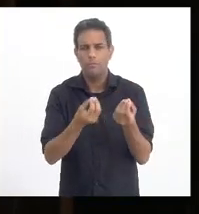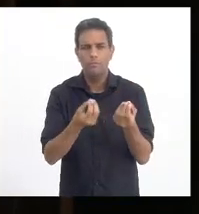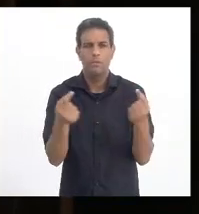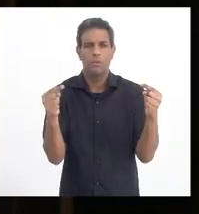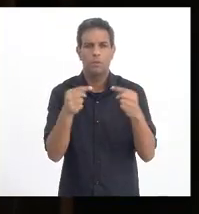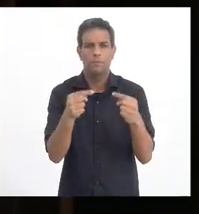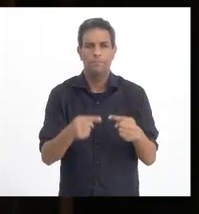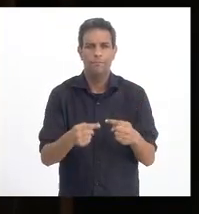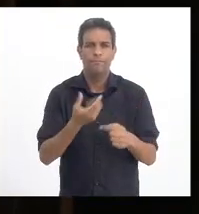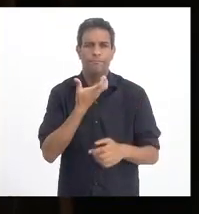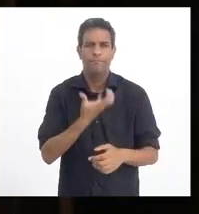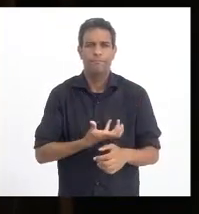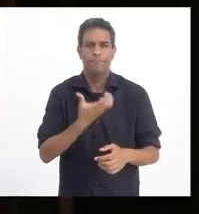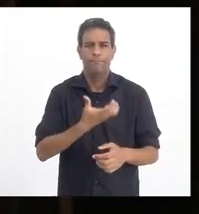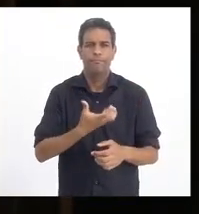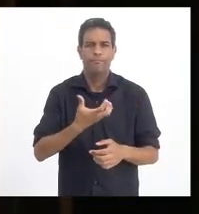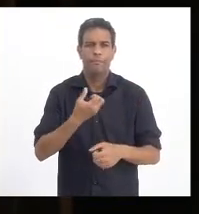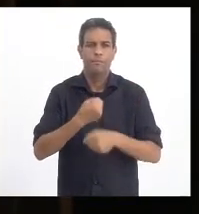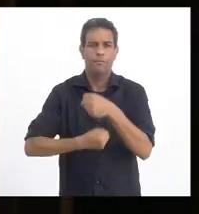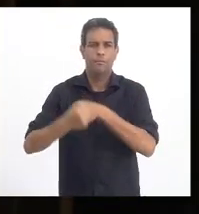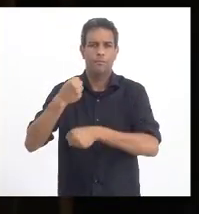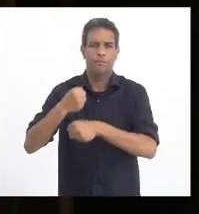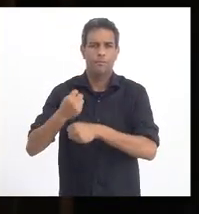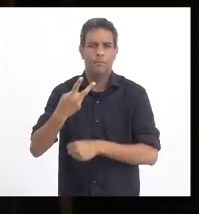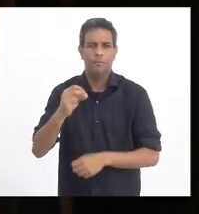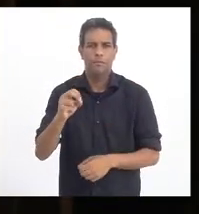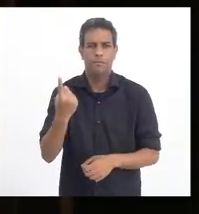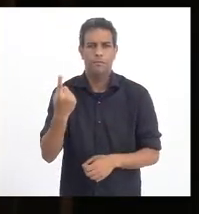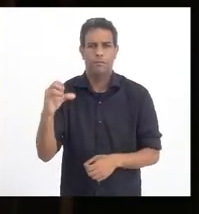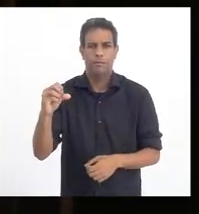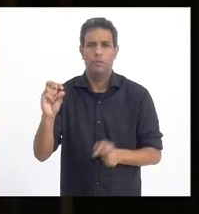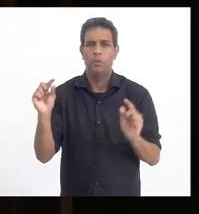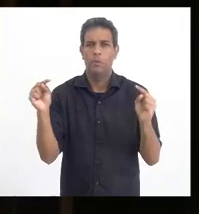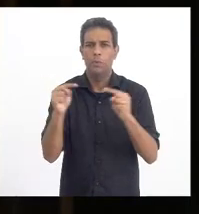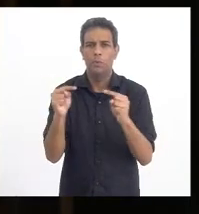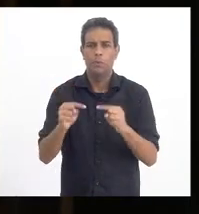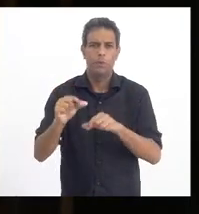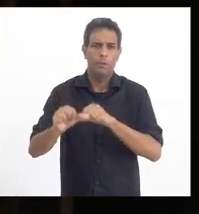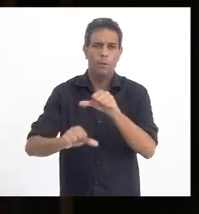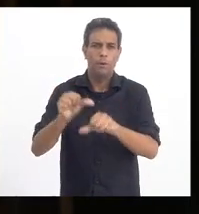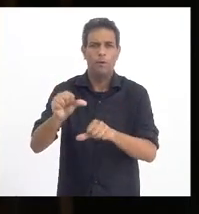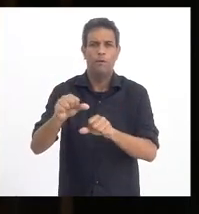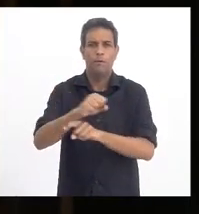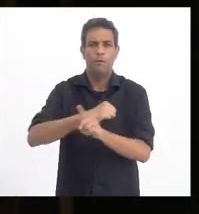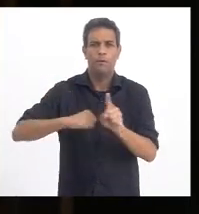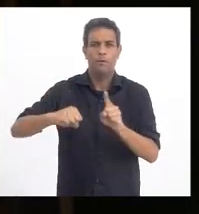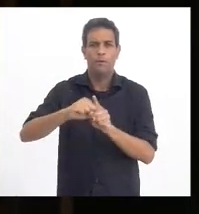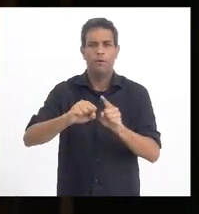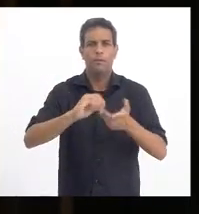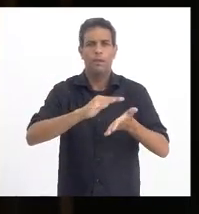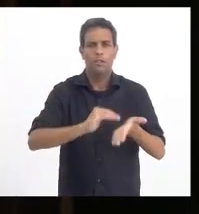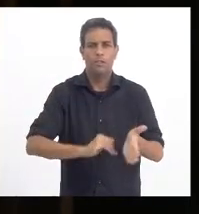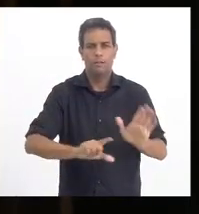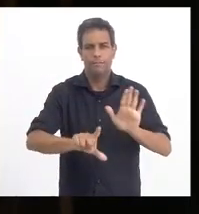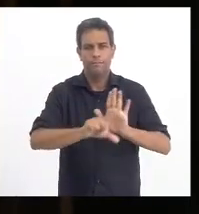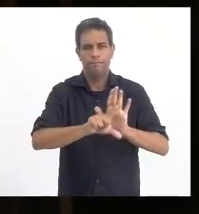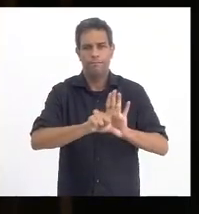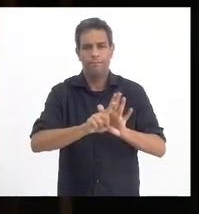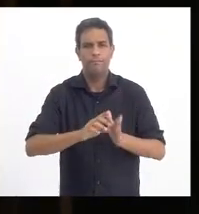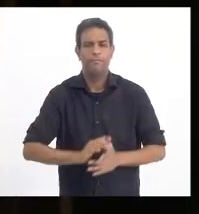já em dezembro de 19 ele tinha um Profundas transformações na nossa legislação